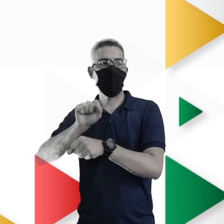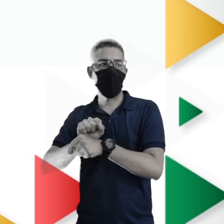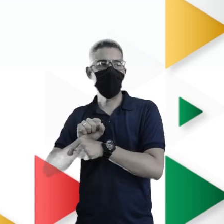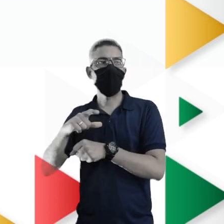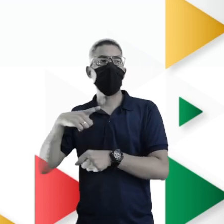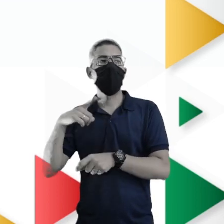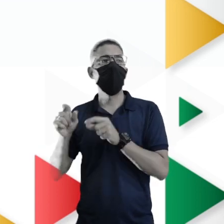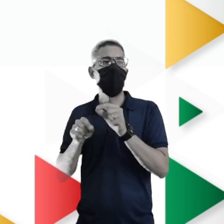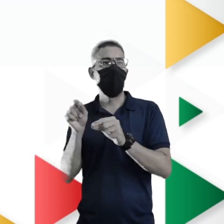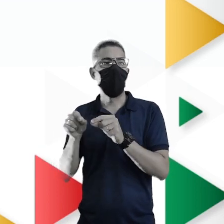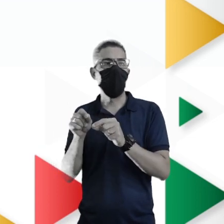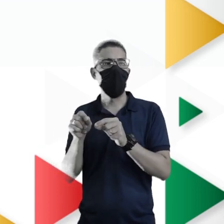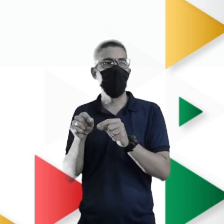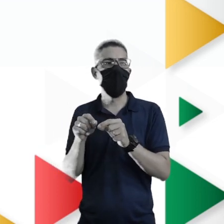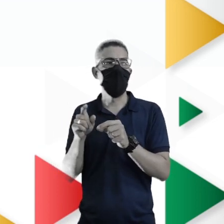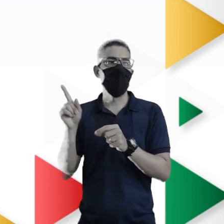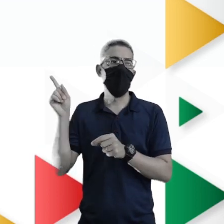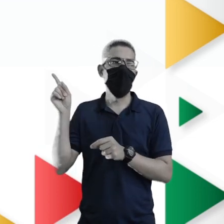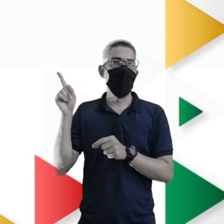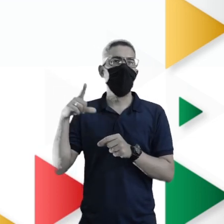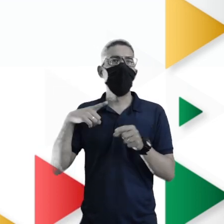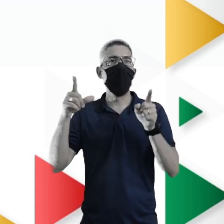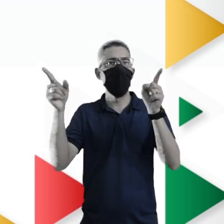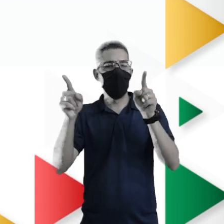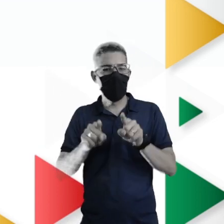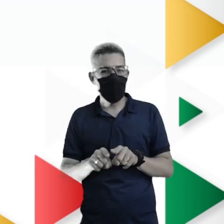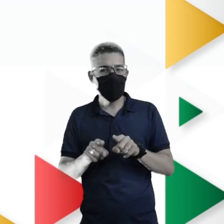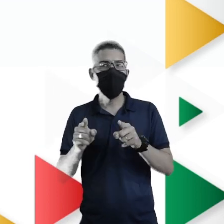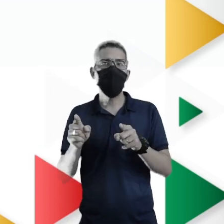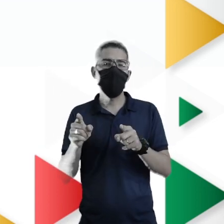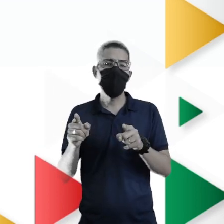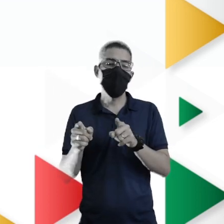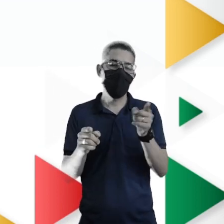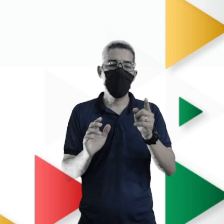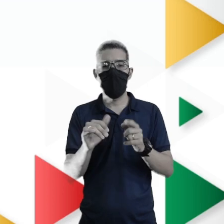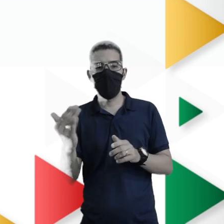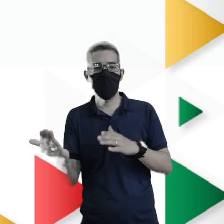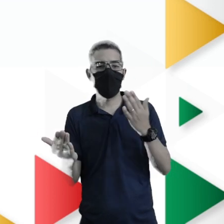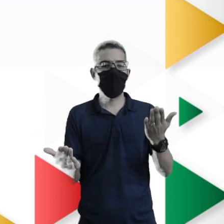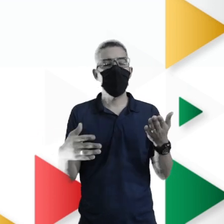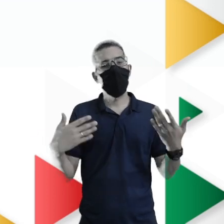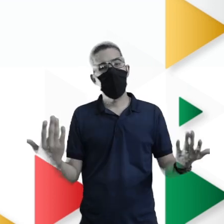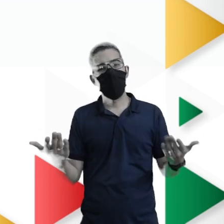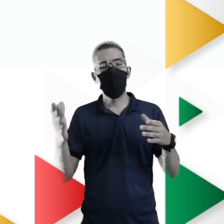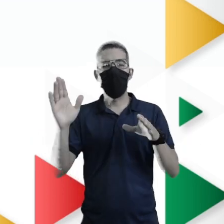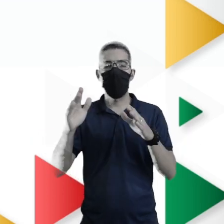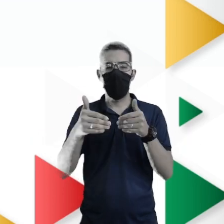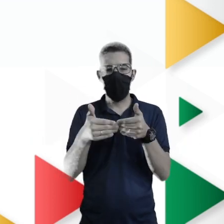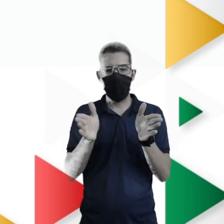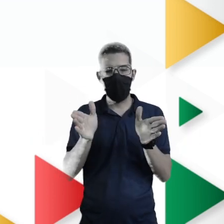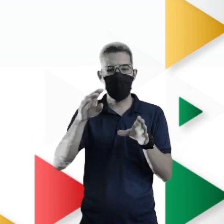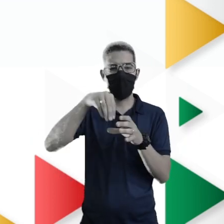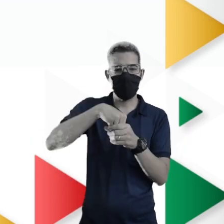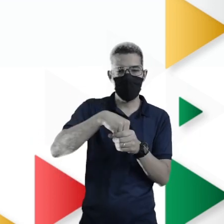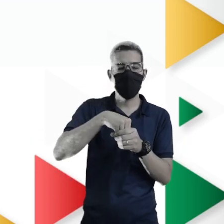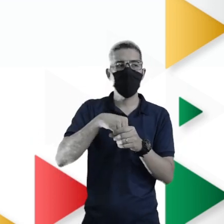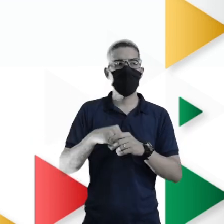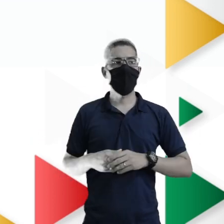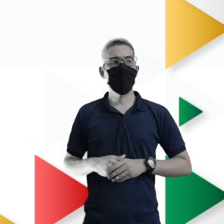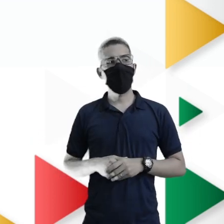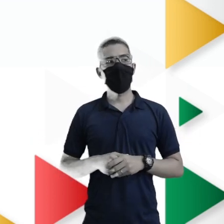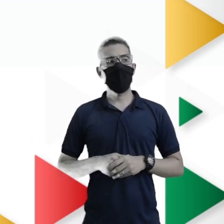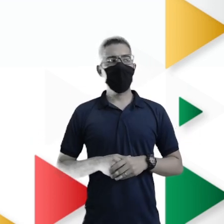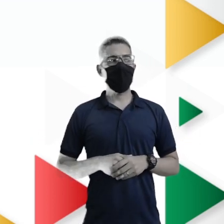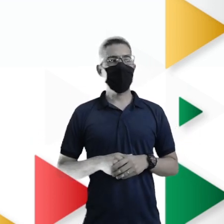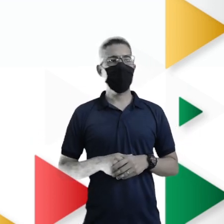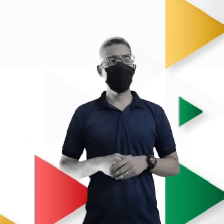gente apresentou, tá bom? Vértices e seus lados, ou abertura interna, né? Abertura entre as semirretas,